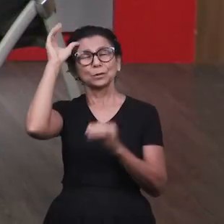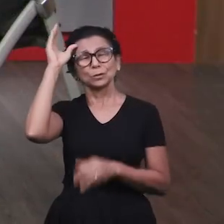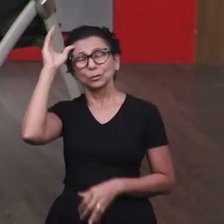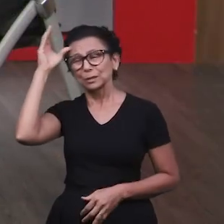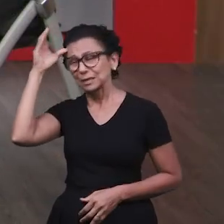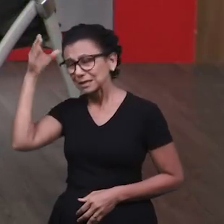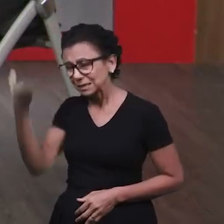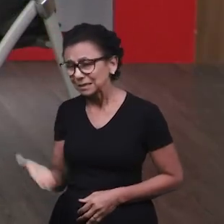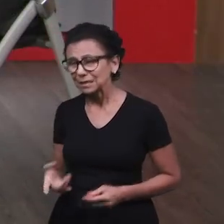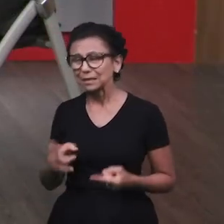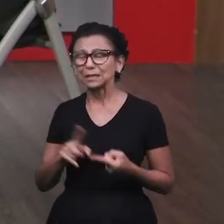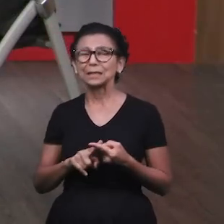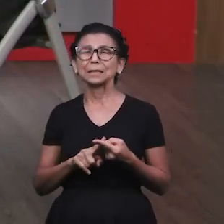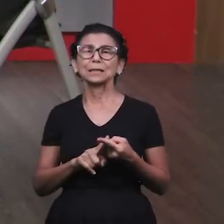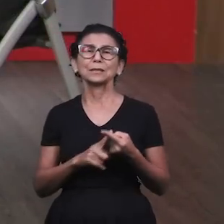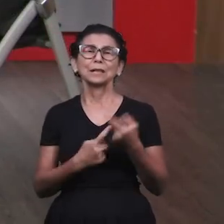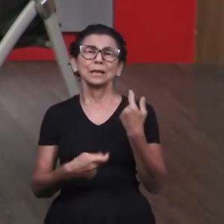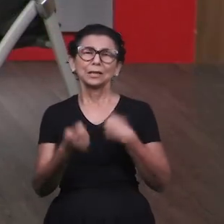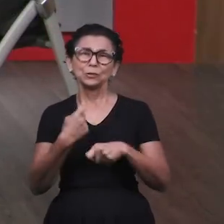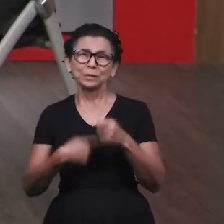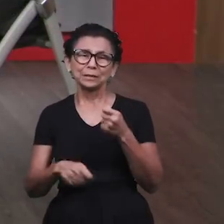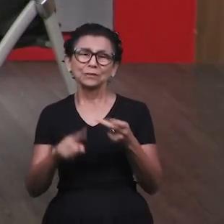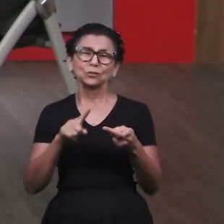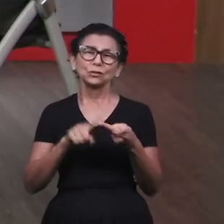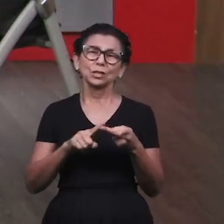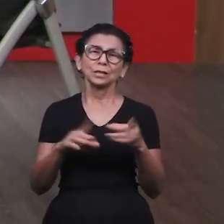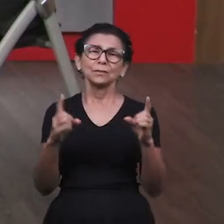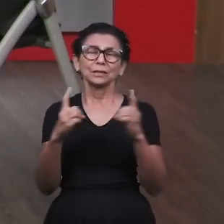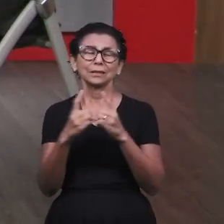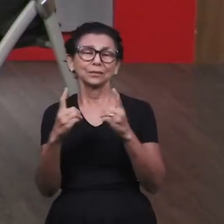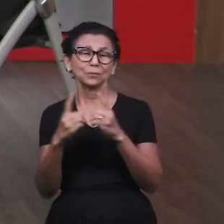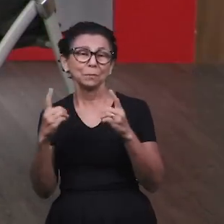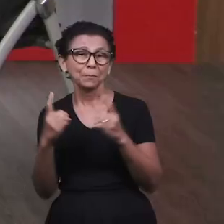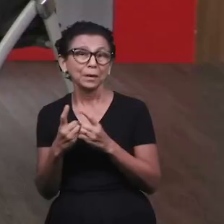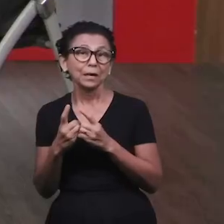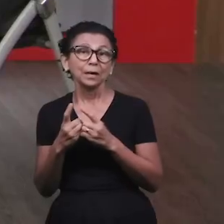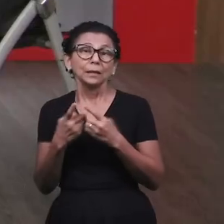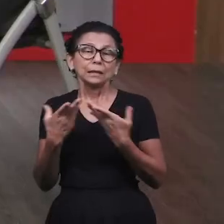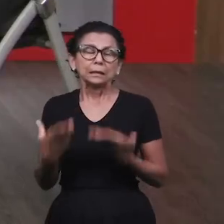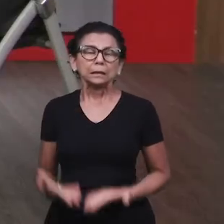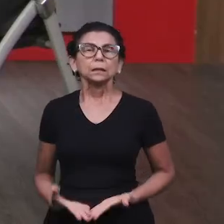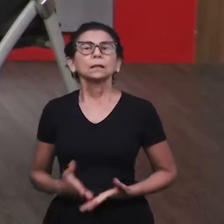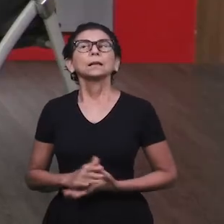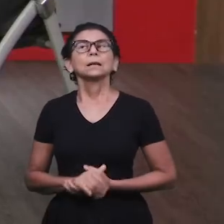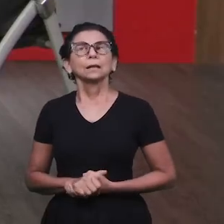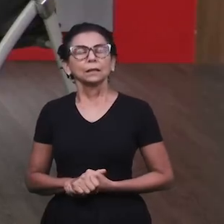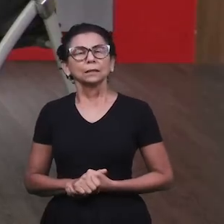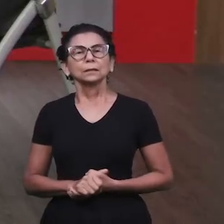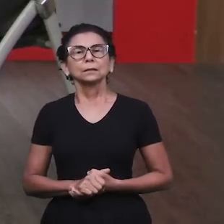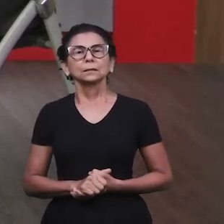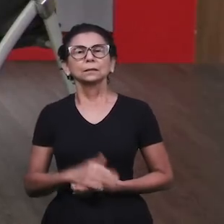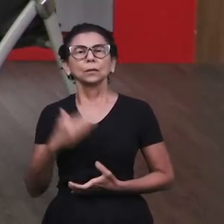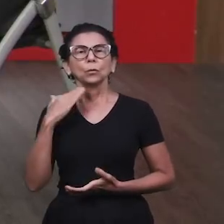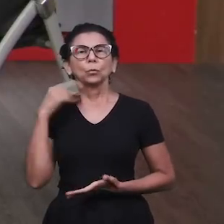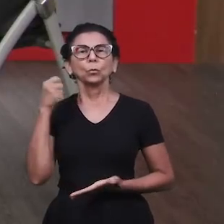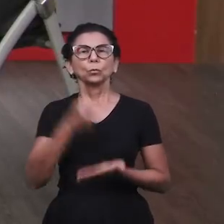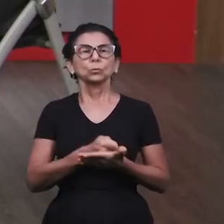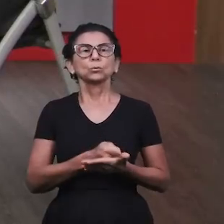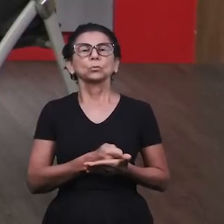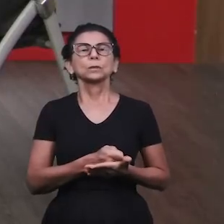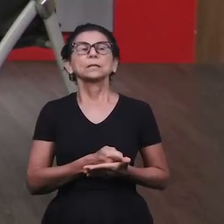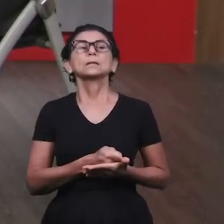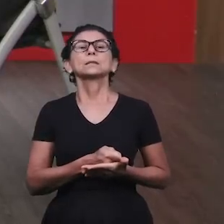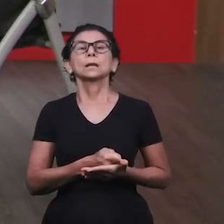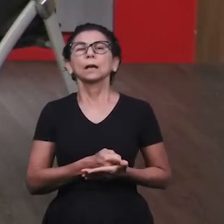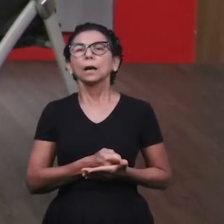administrativos, de saque, de atendimento, isso para o juiz fortalece o nosso cliente. Claro. E muitas vezes